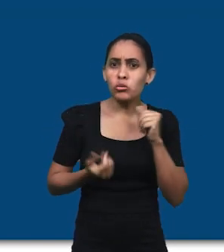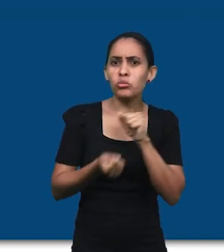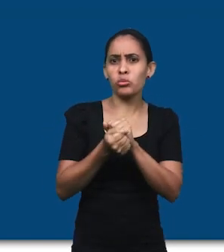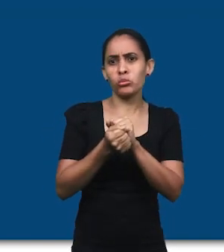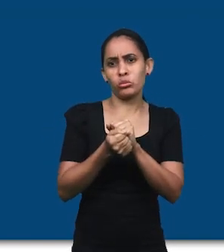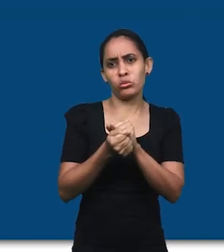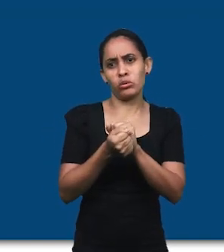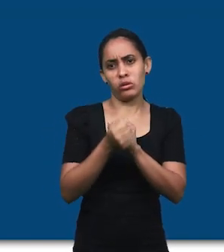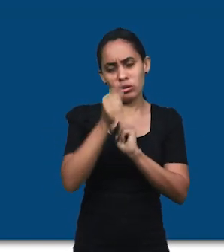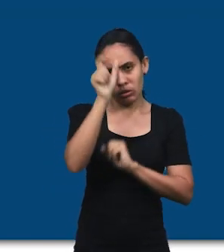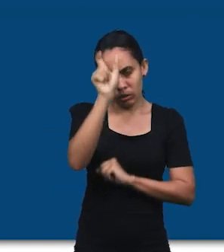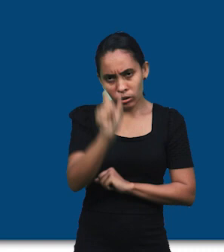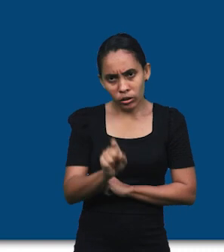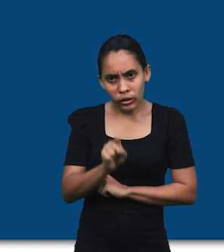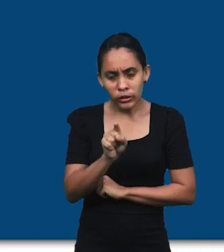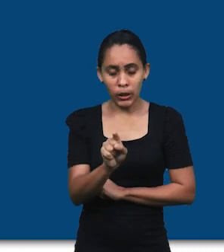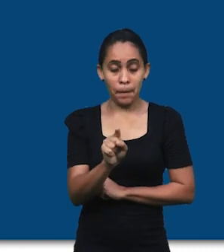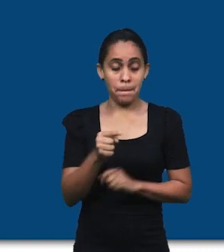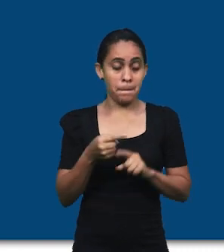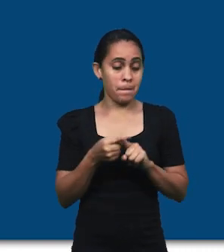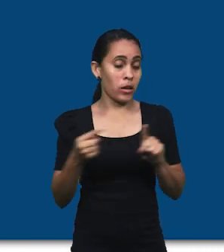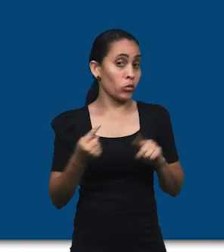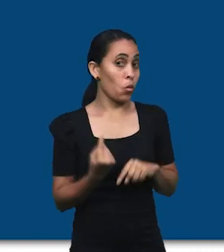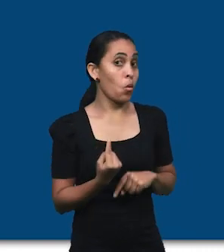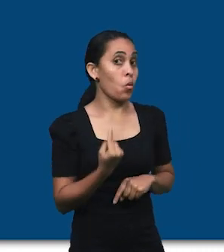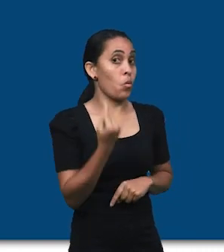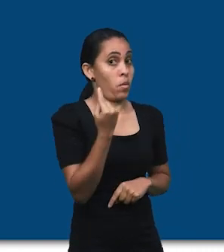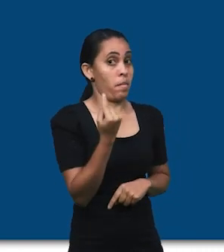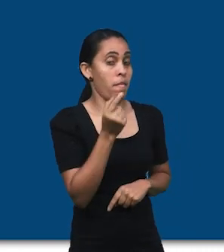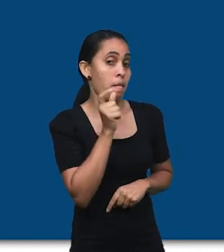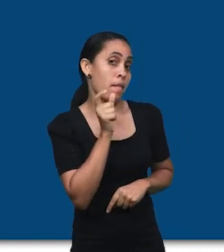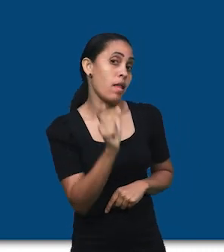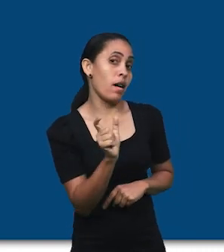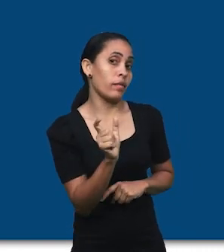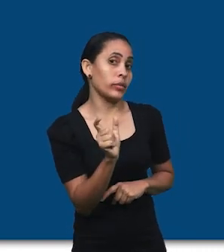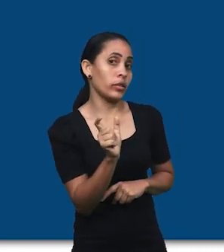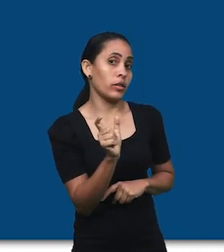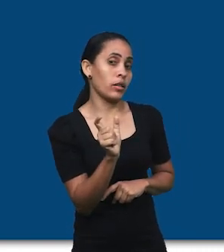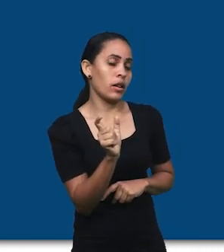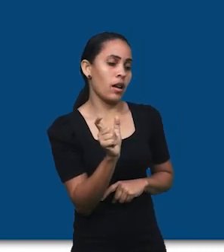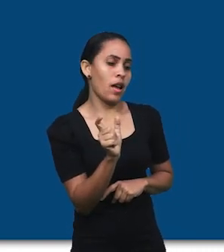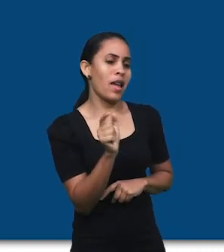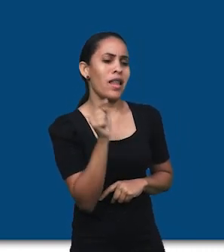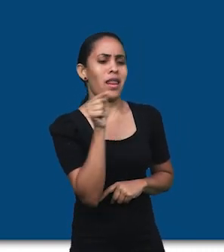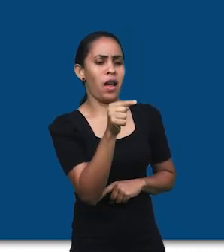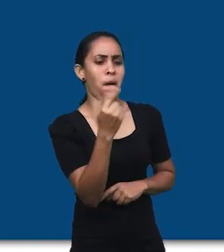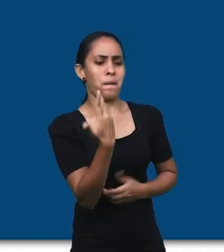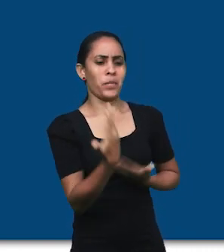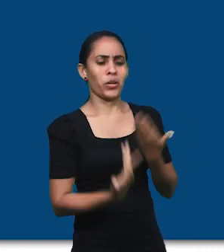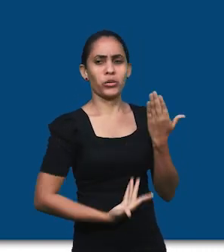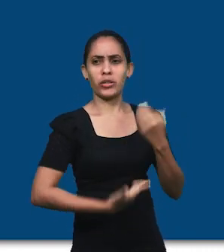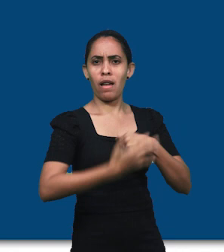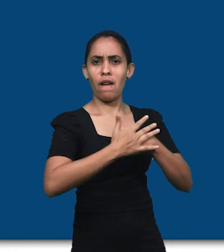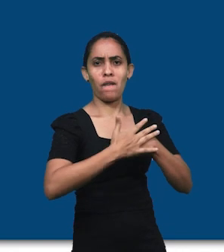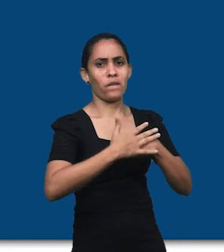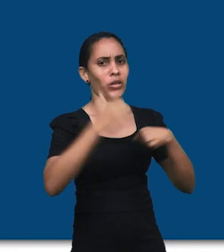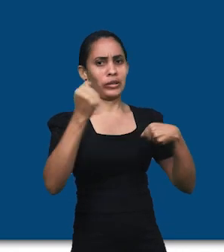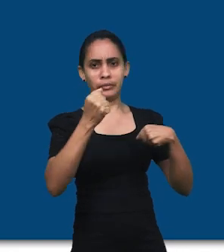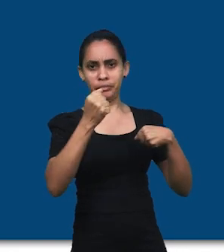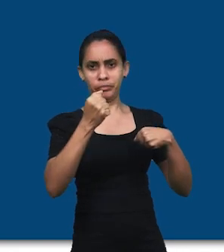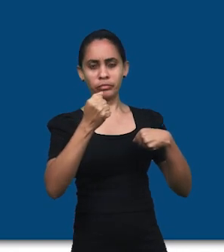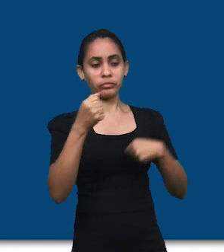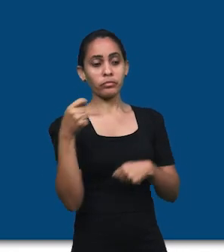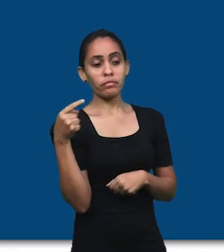de ter contigo. Dize, porém, uma palavra, e o meu criado